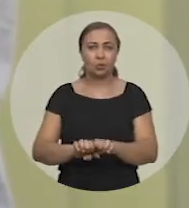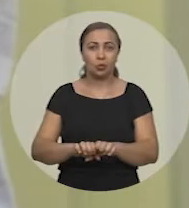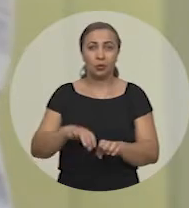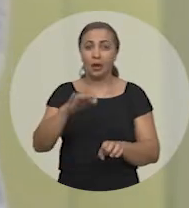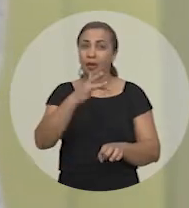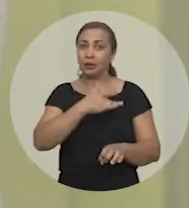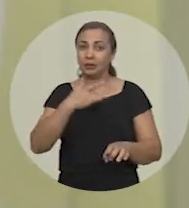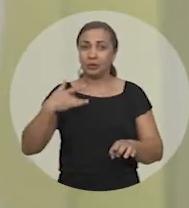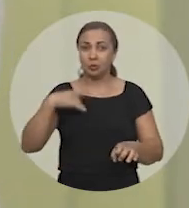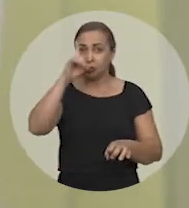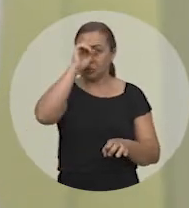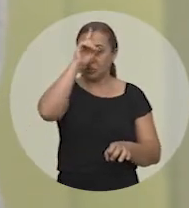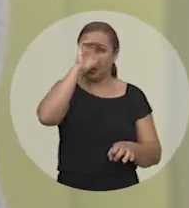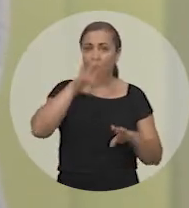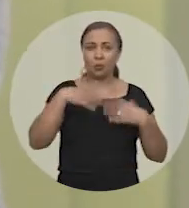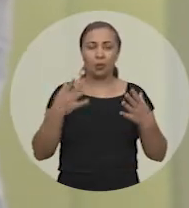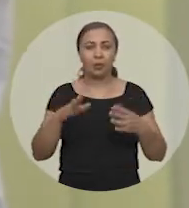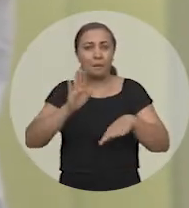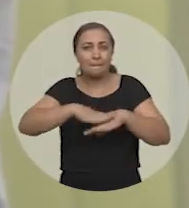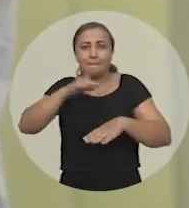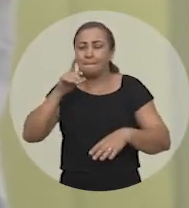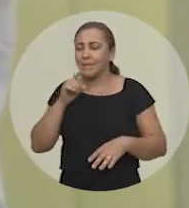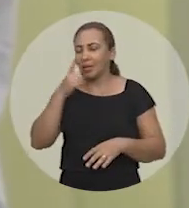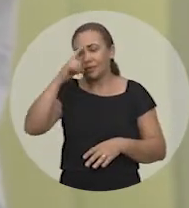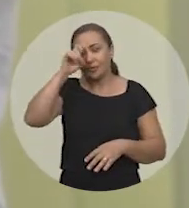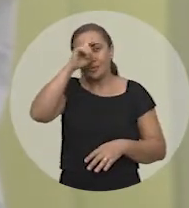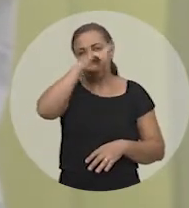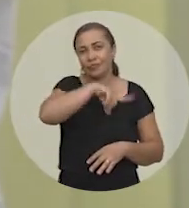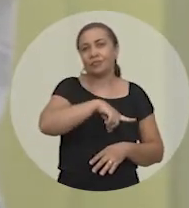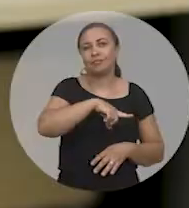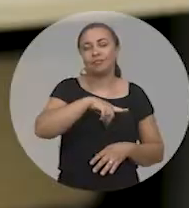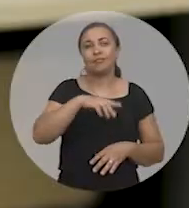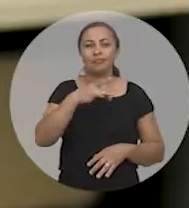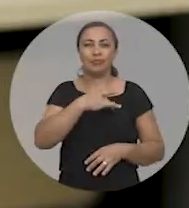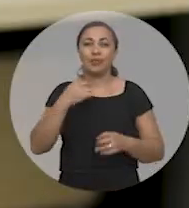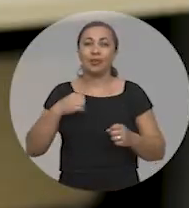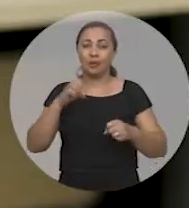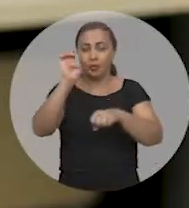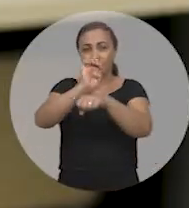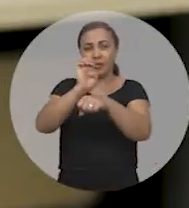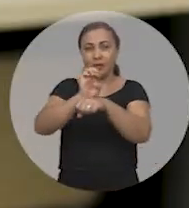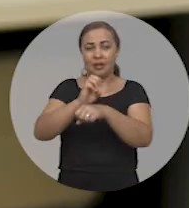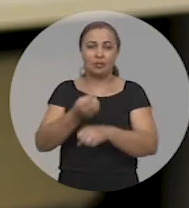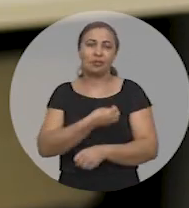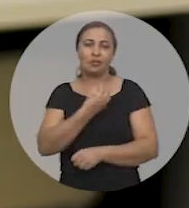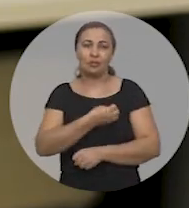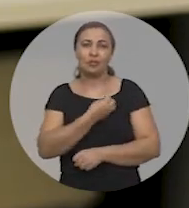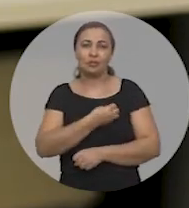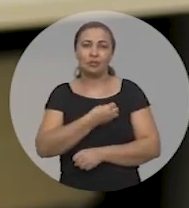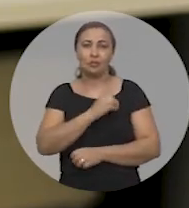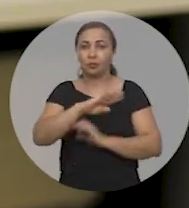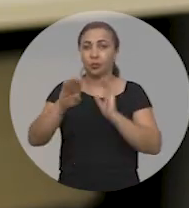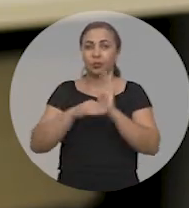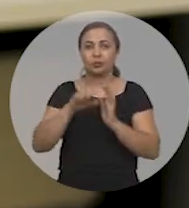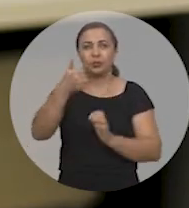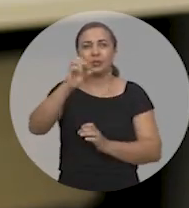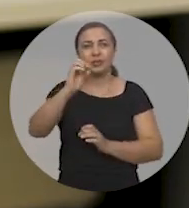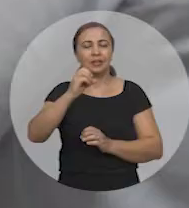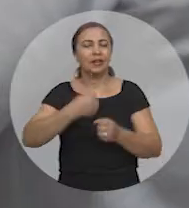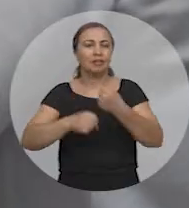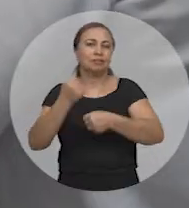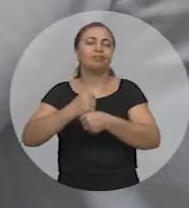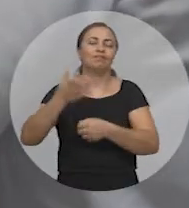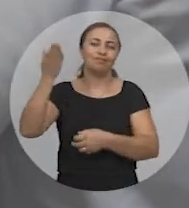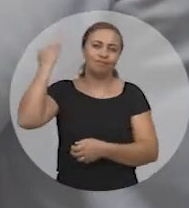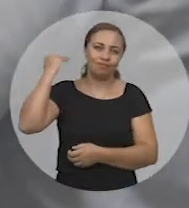estrutura de regulação no momento mais crítico da saúde em termos sanitários que o estado vivenciou nos últimos